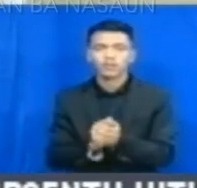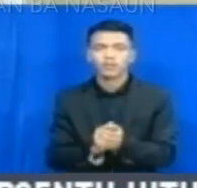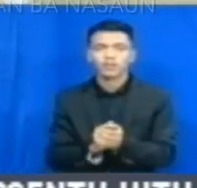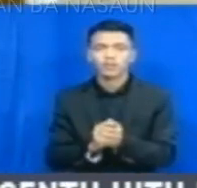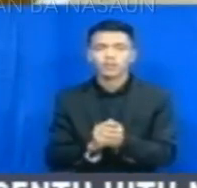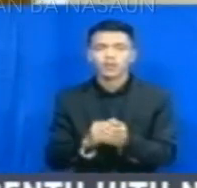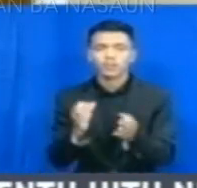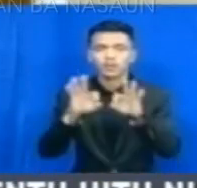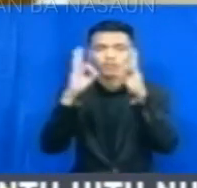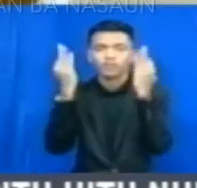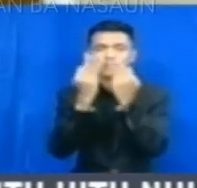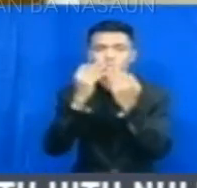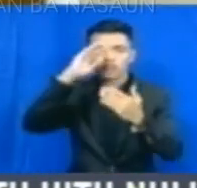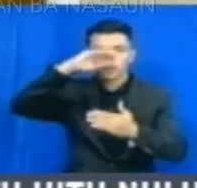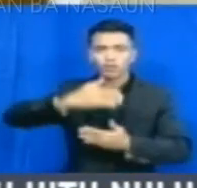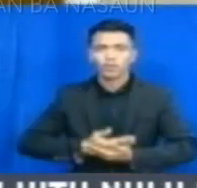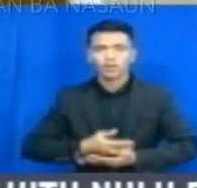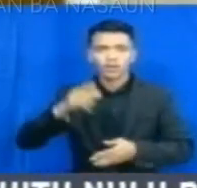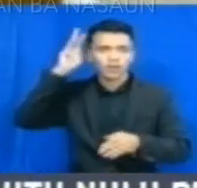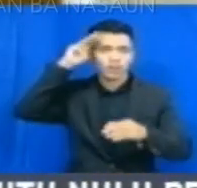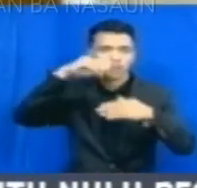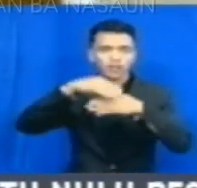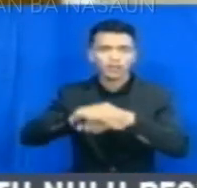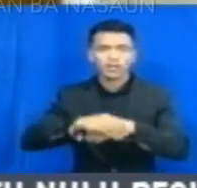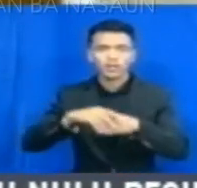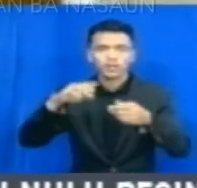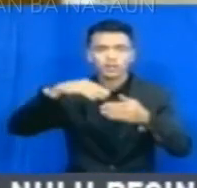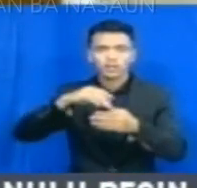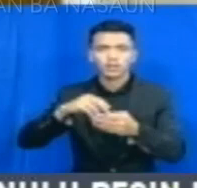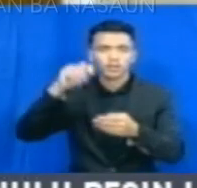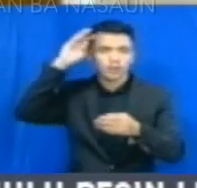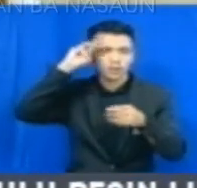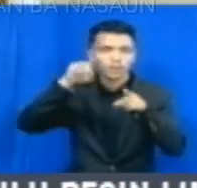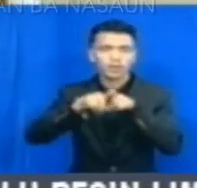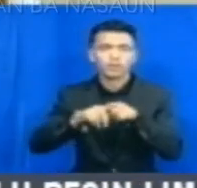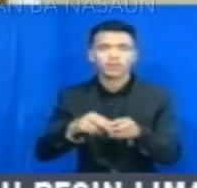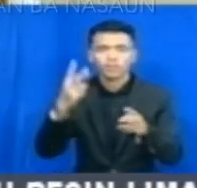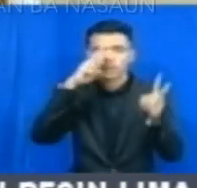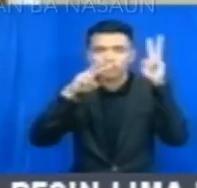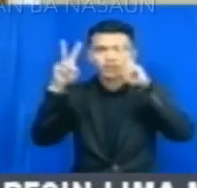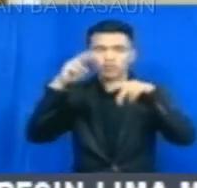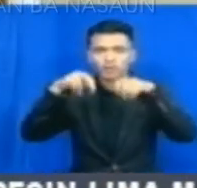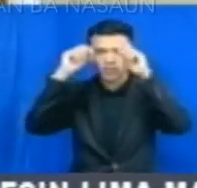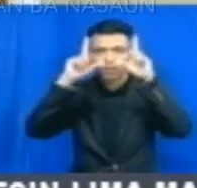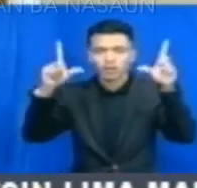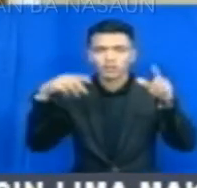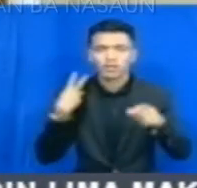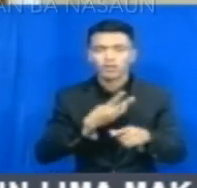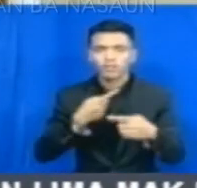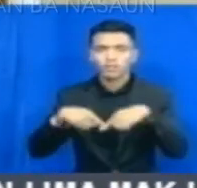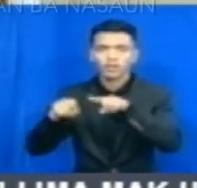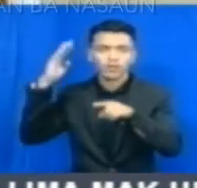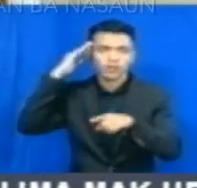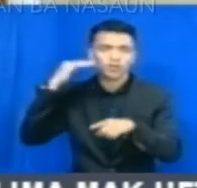aminia família, aminia oang, aminia lain, aminia mau, ba sirin di dedicação ba Timor-Leste. Ami fila ba koreamos, ami